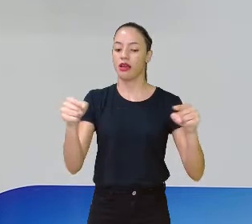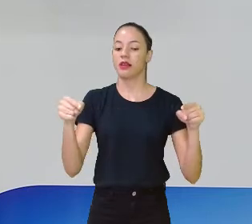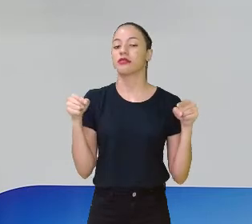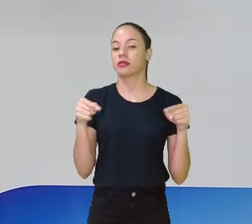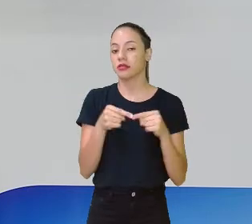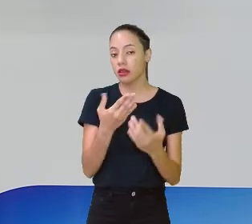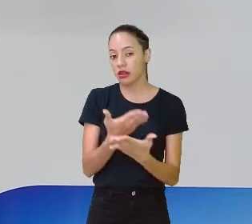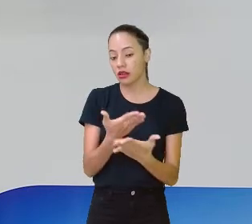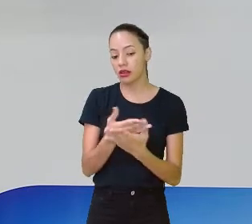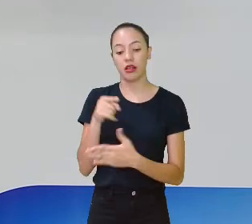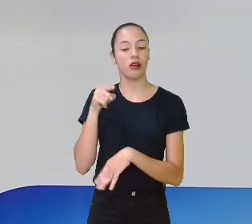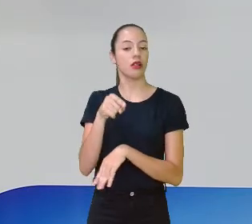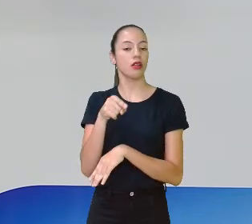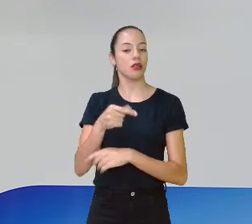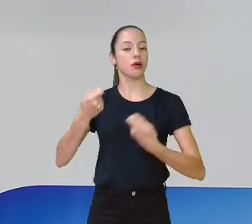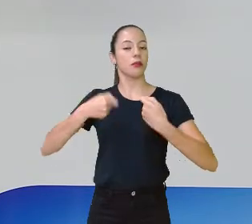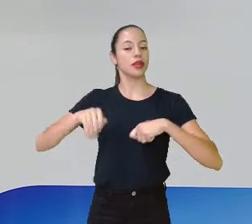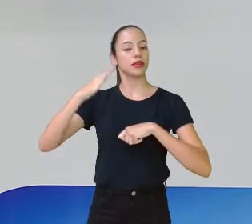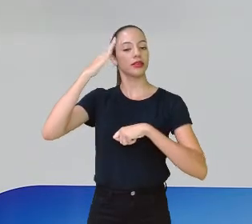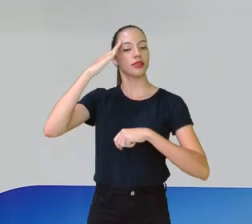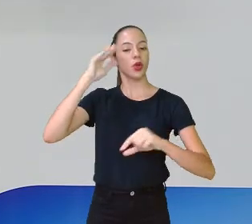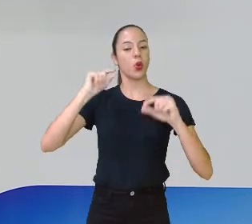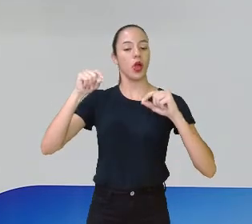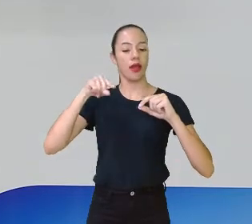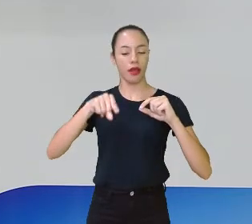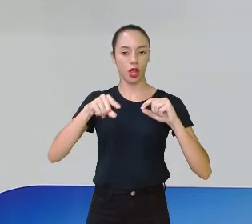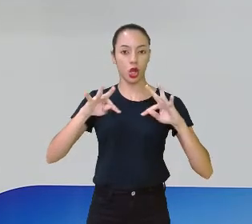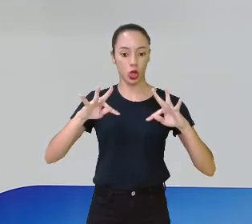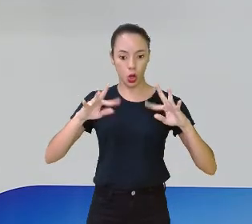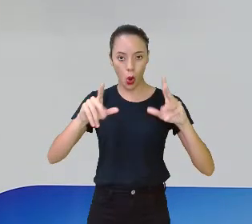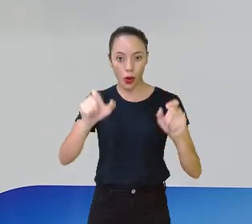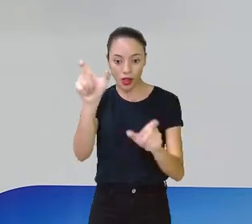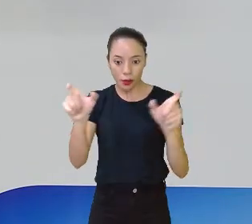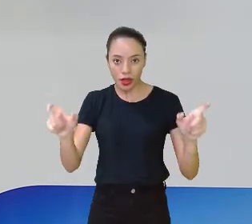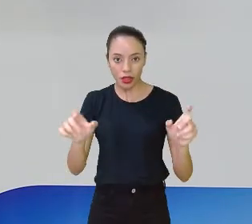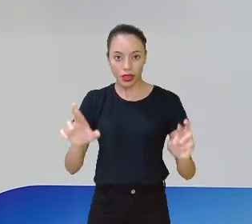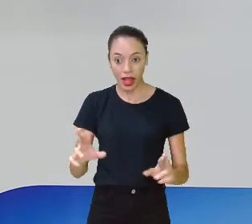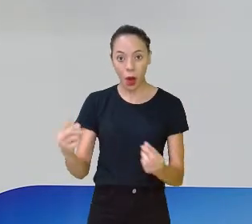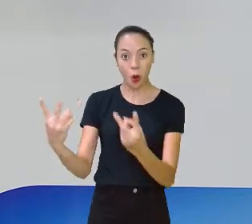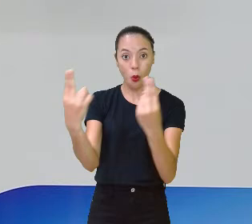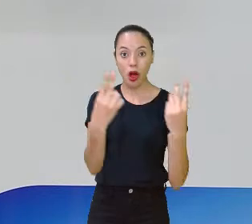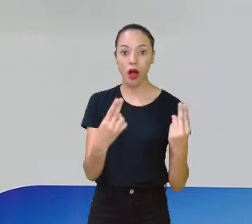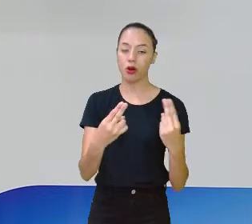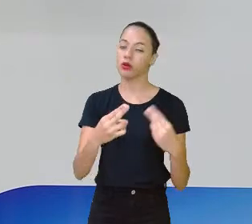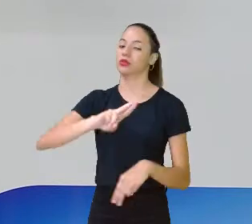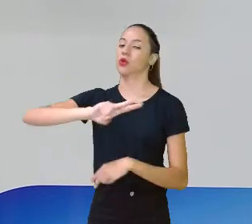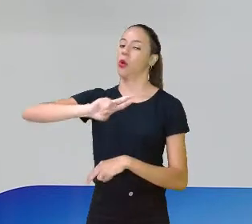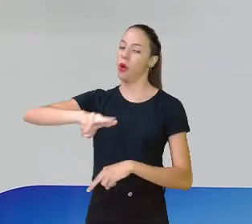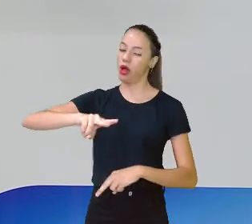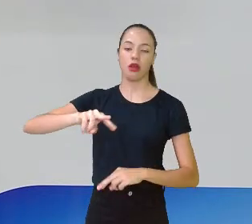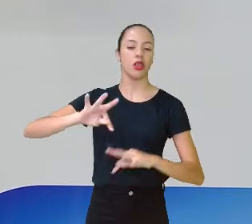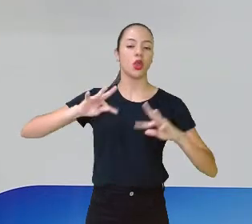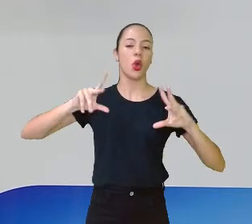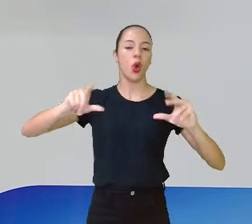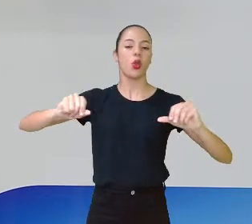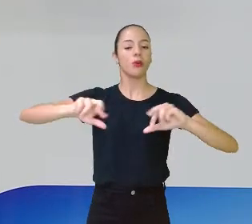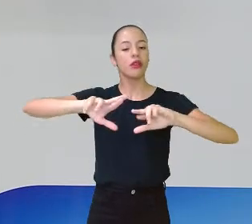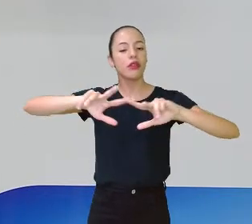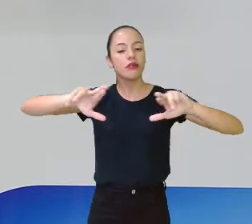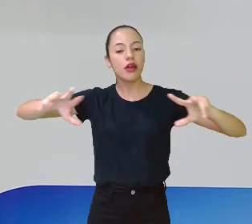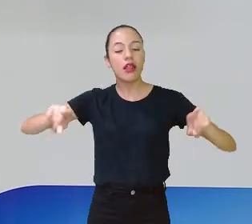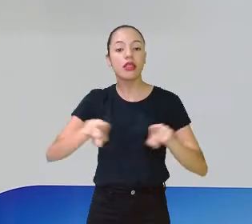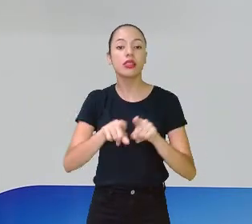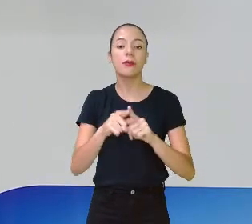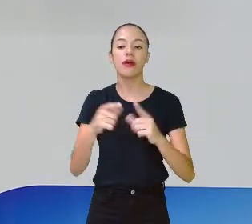aula, entendemos que essa sala não é homogênea. Então, a partir das diferenças, da